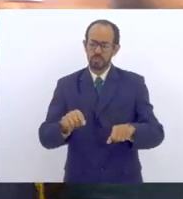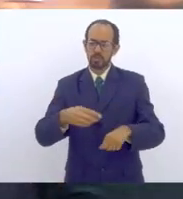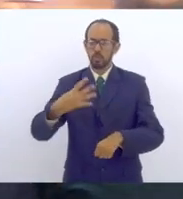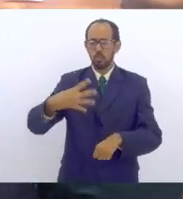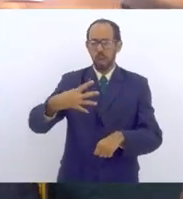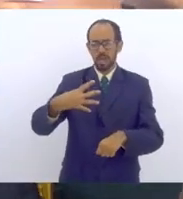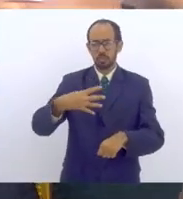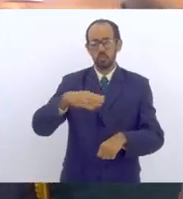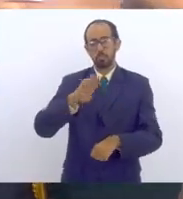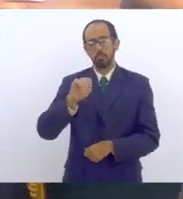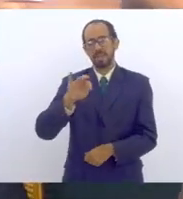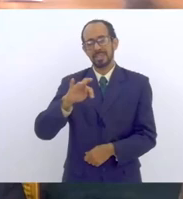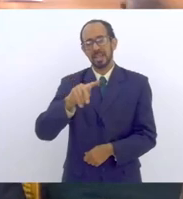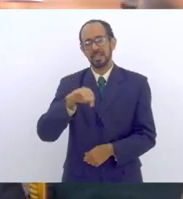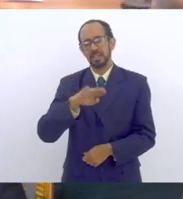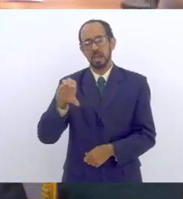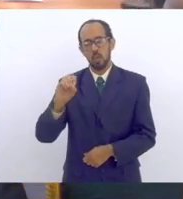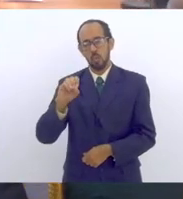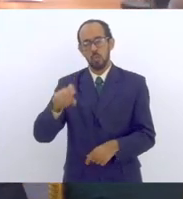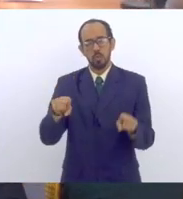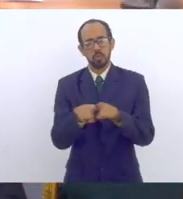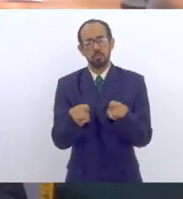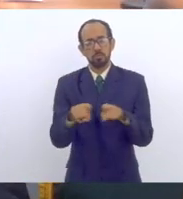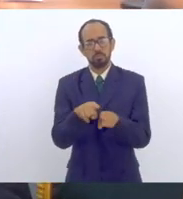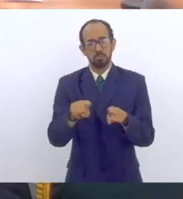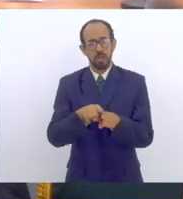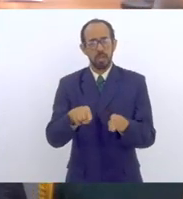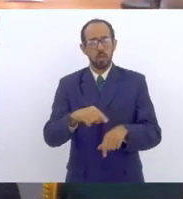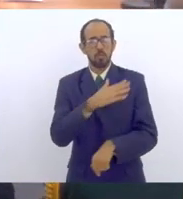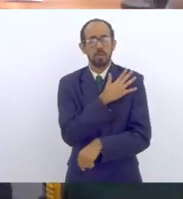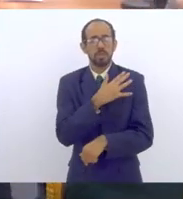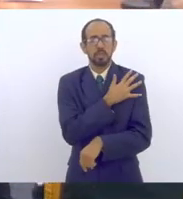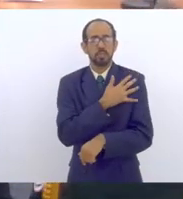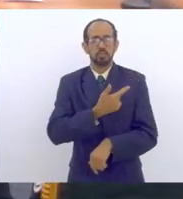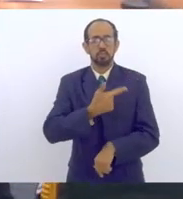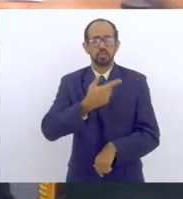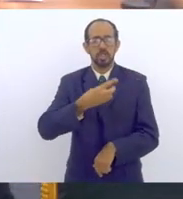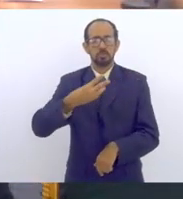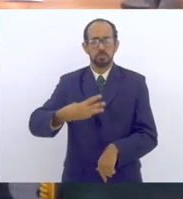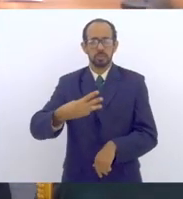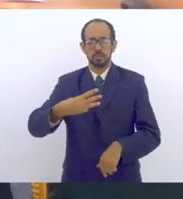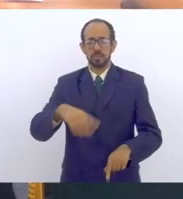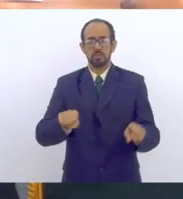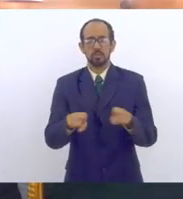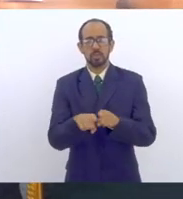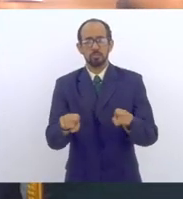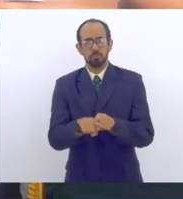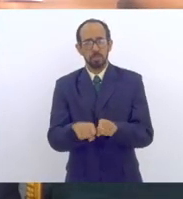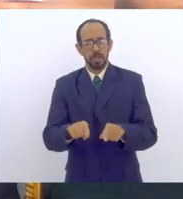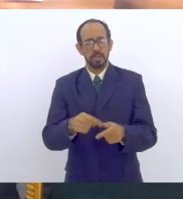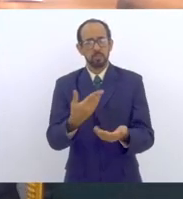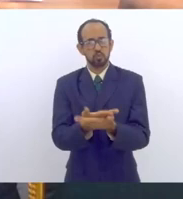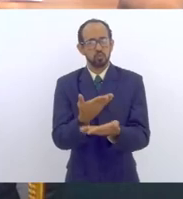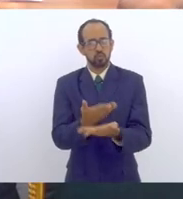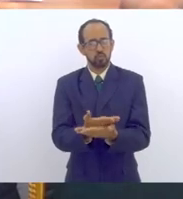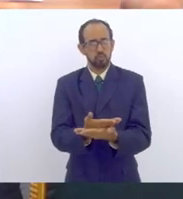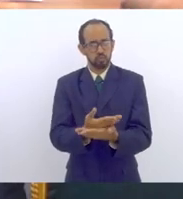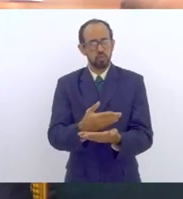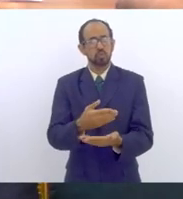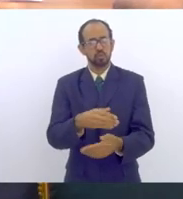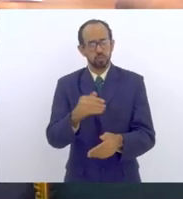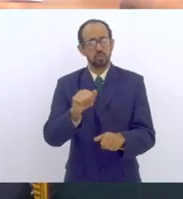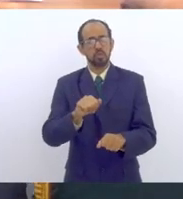Militar comandante do vigésimo terceiro Batalhão da Polícia Militar e comandante da Academia de Polícia Militar Dom João